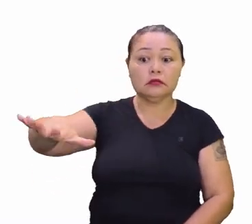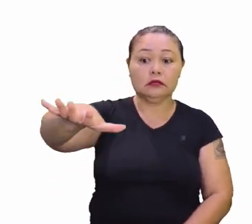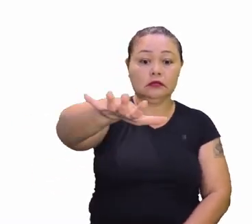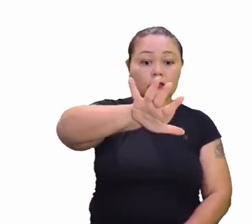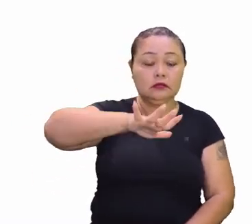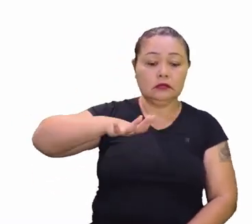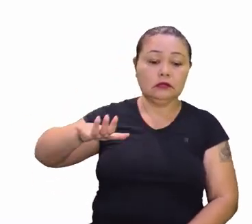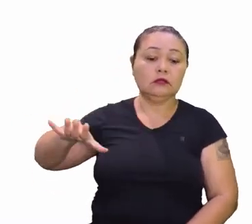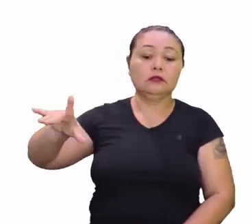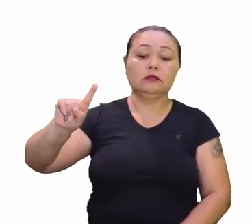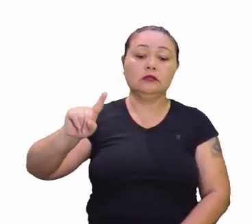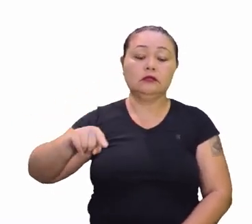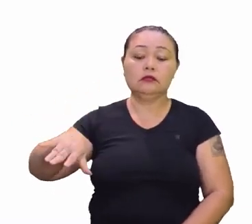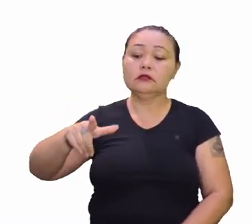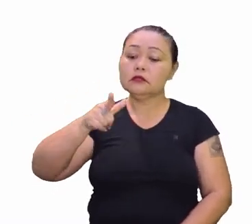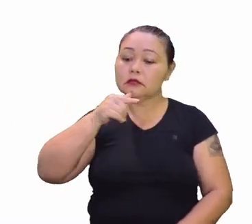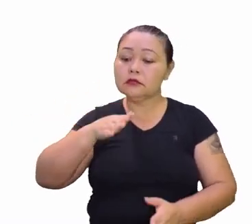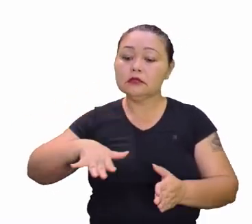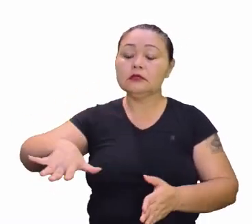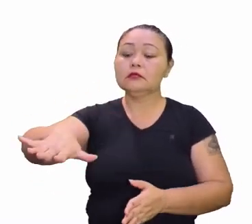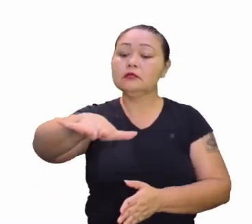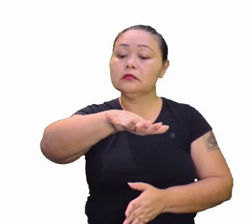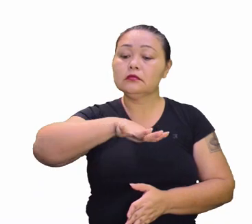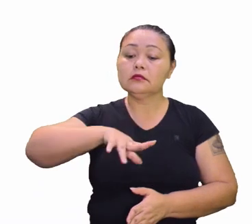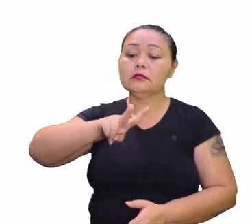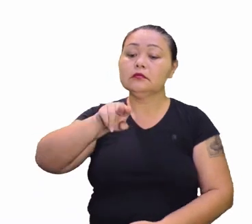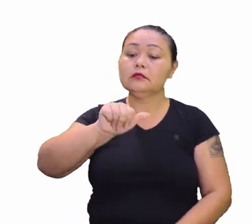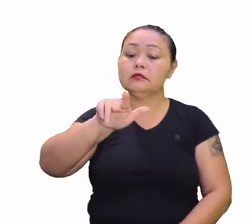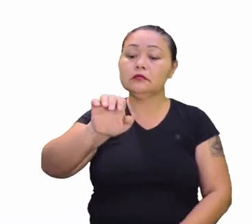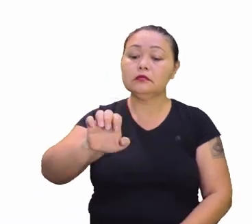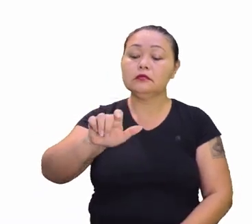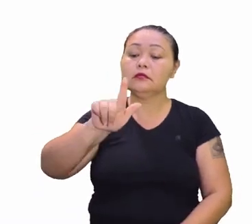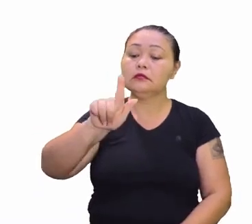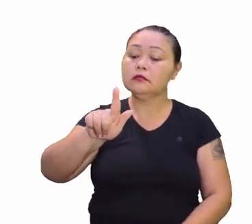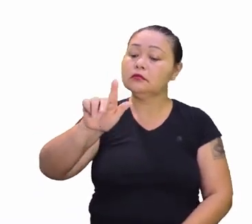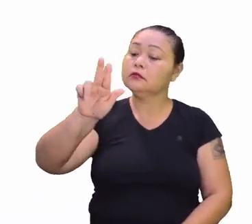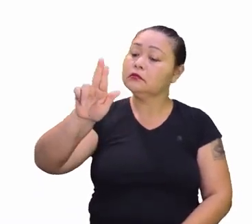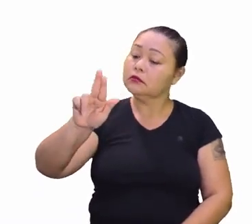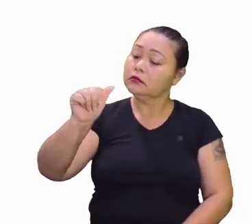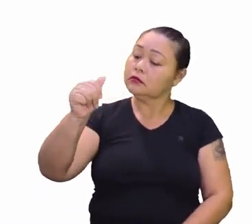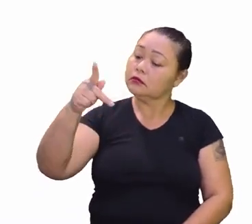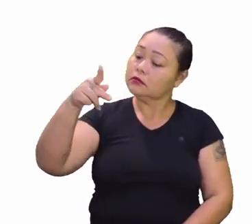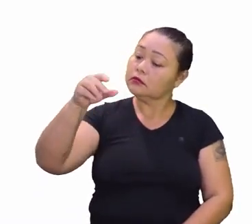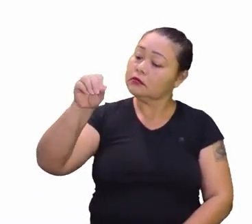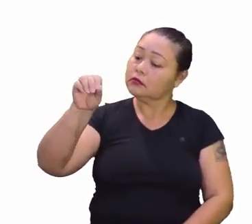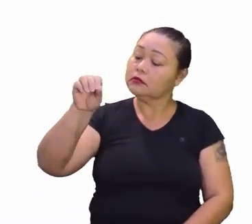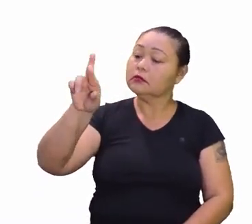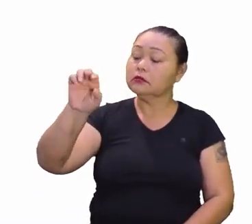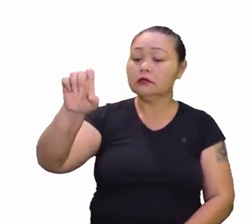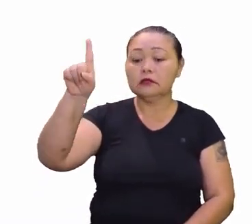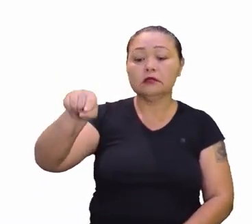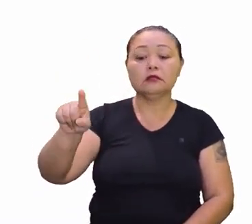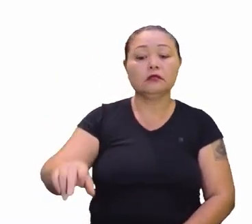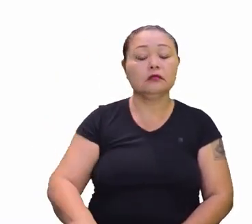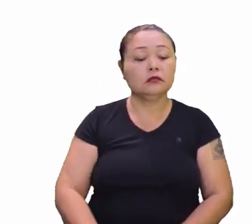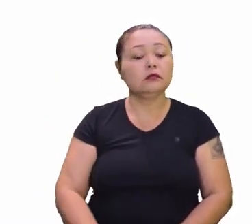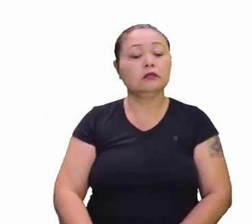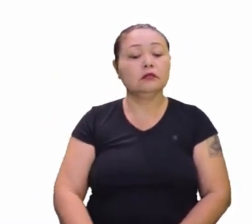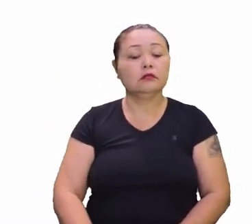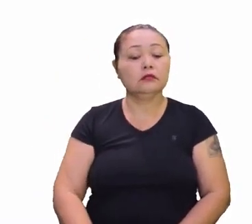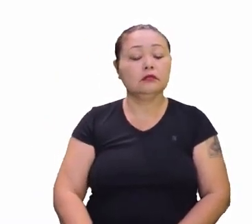tamanho desta bacia, olha o tamanho desse vale, ok? Então, essa é a bacia do